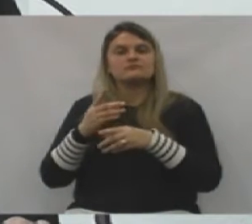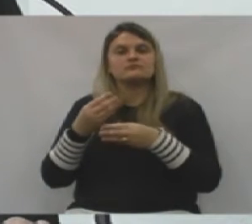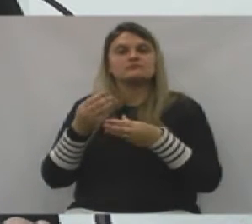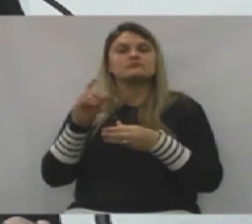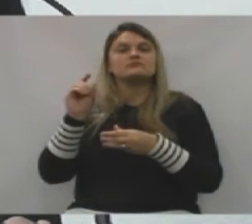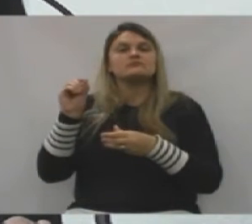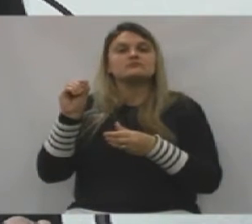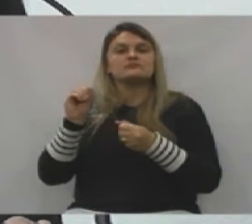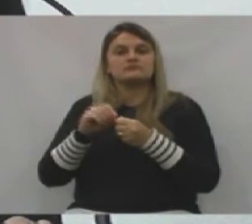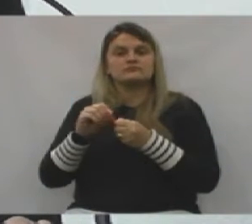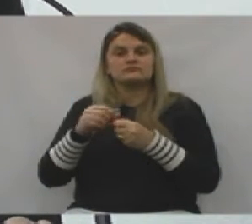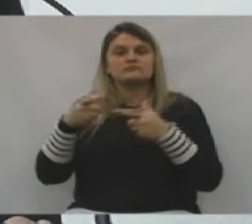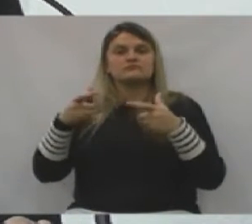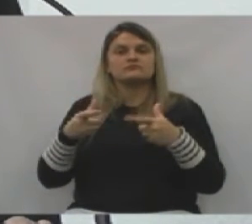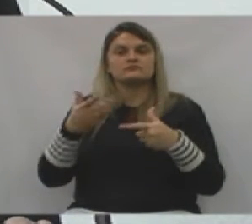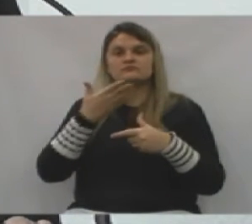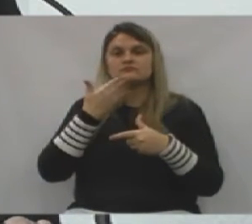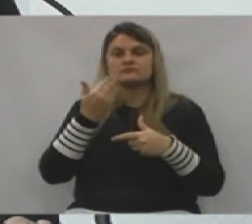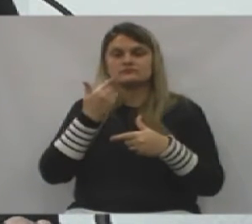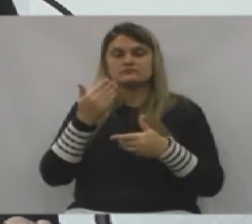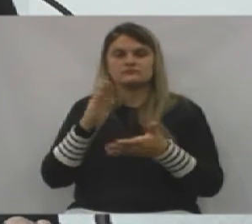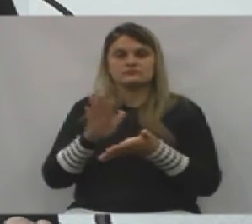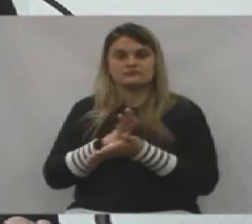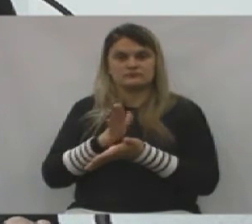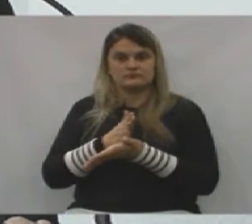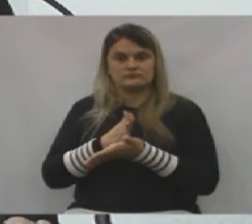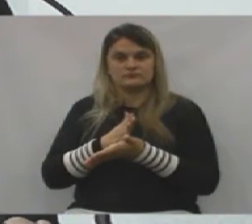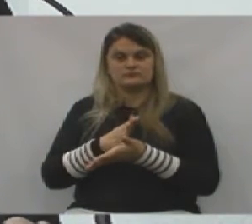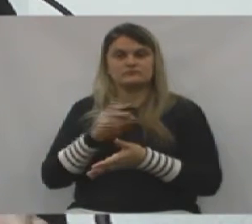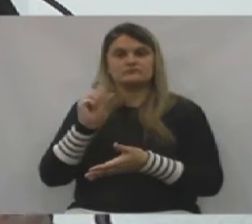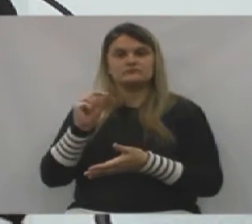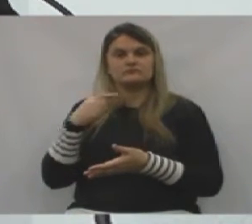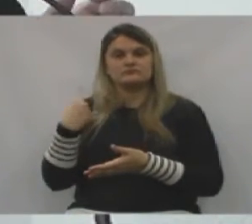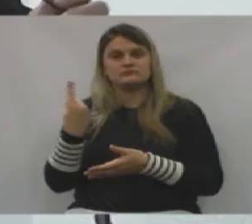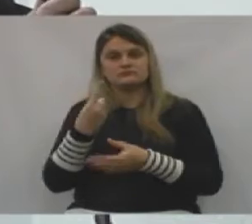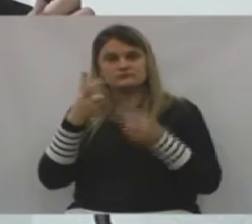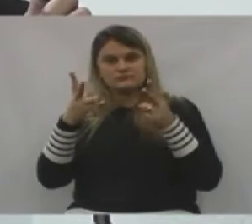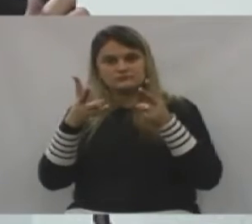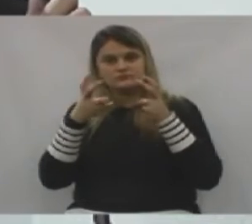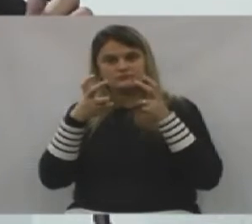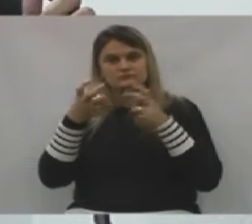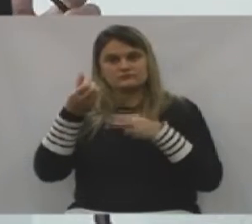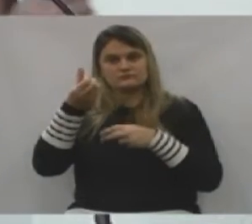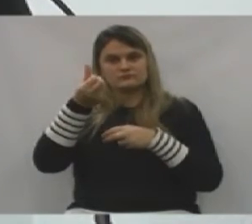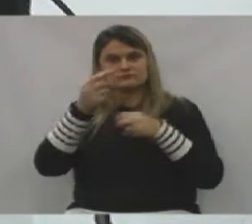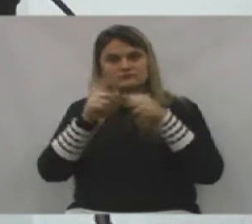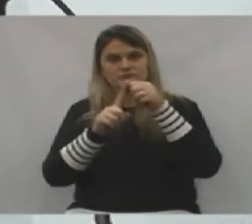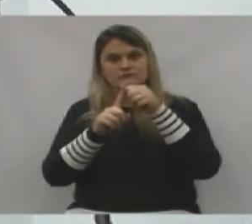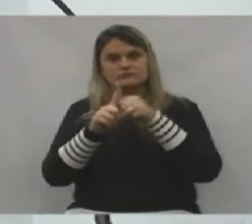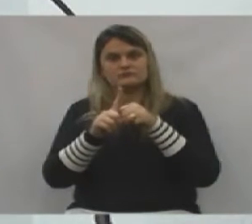seria o lugar mais apropriado. E o que nós observamos nesses 6 meses,